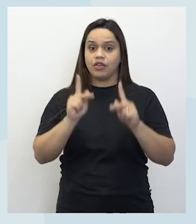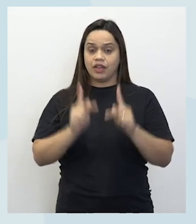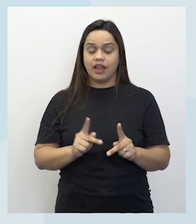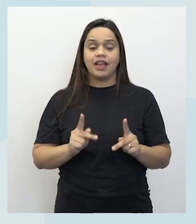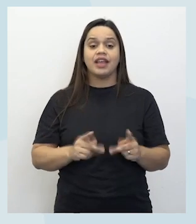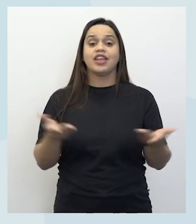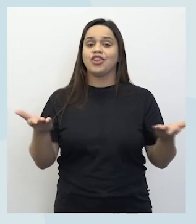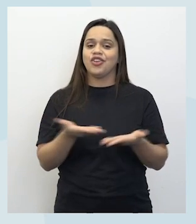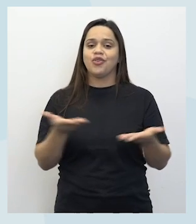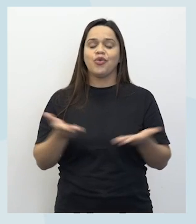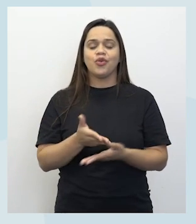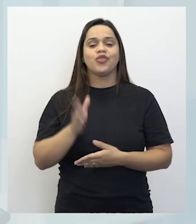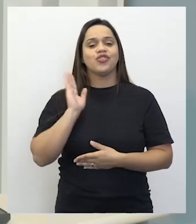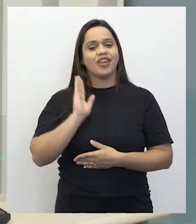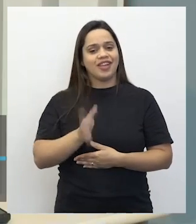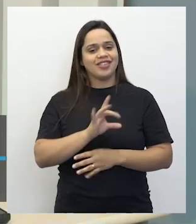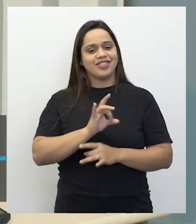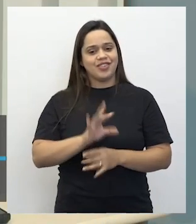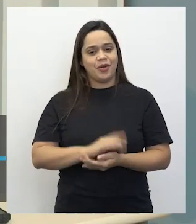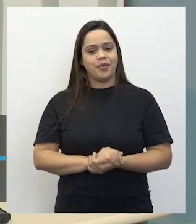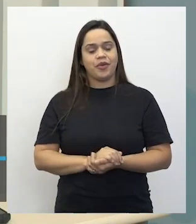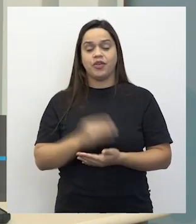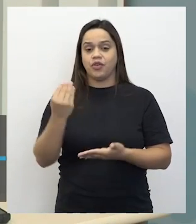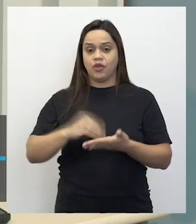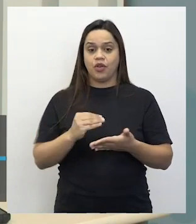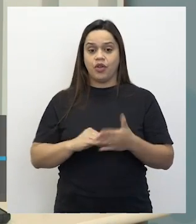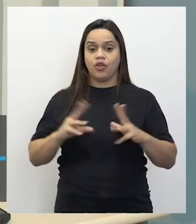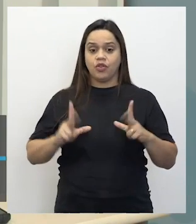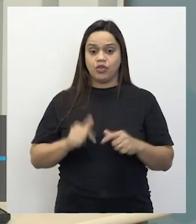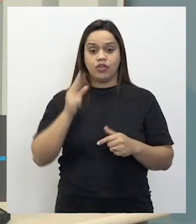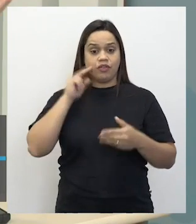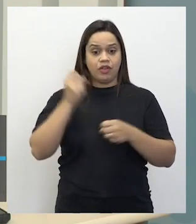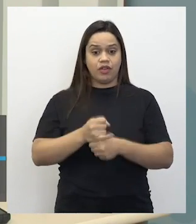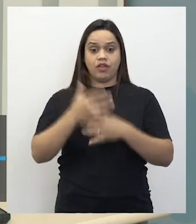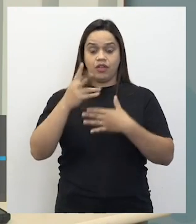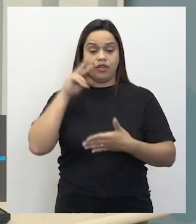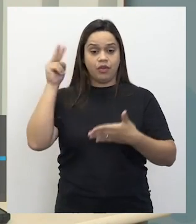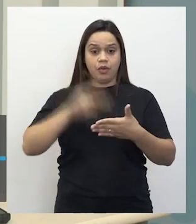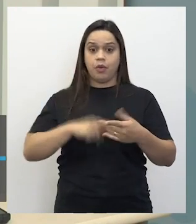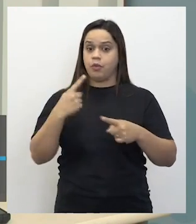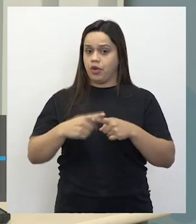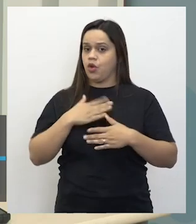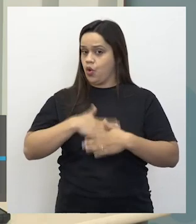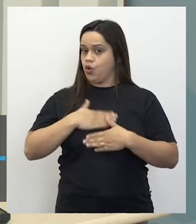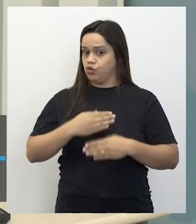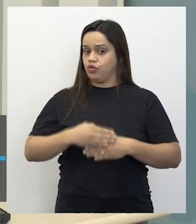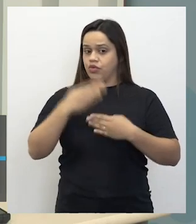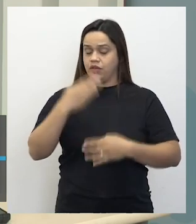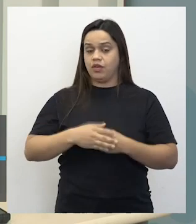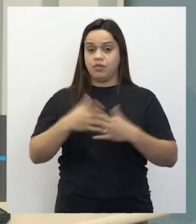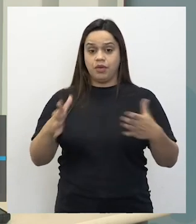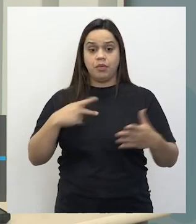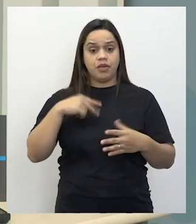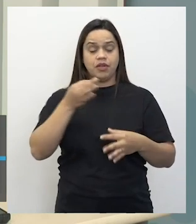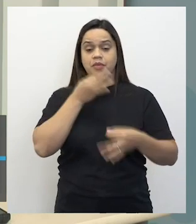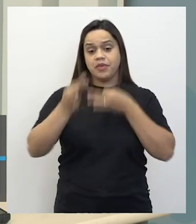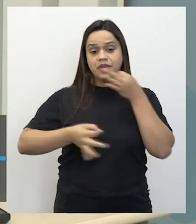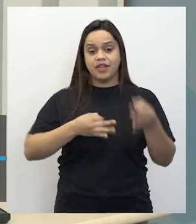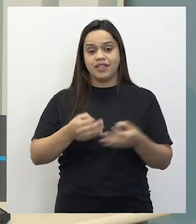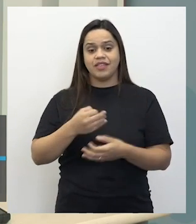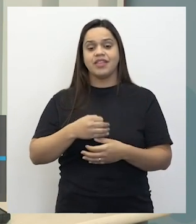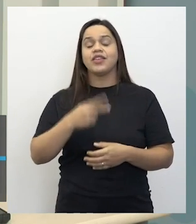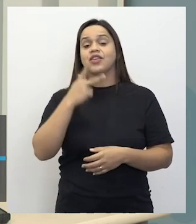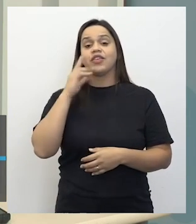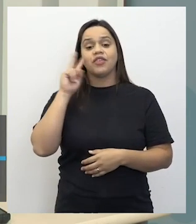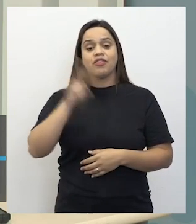E por hoje é isso. Coloca lá o que você achou. Eu tô vendo no chat também, porque eu gosto de deixar o chat aberto. Que é para eles irem comentando o que eles acharam